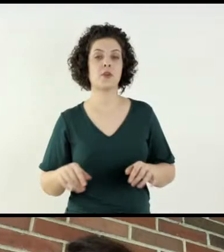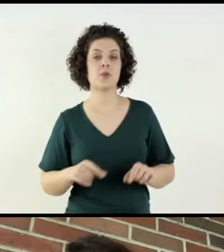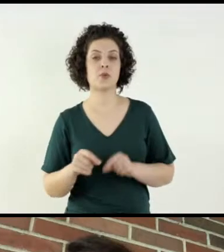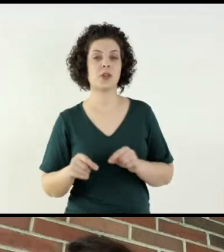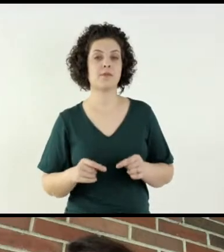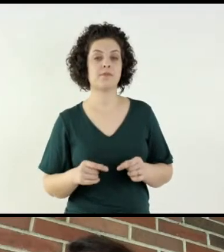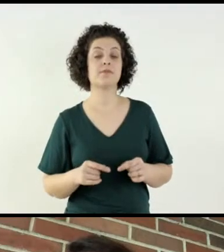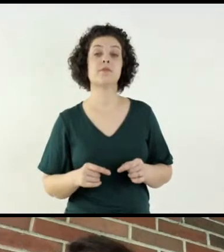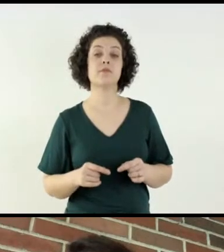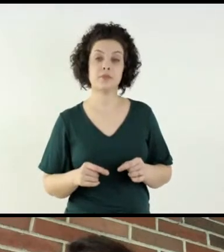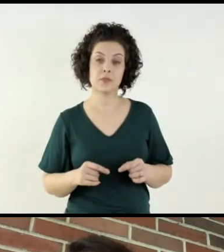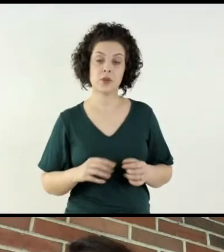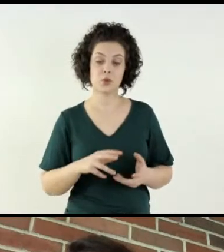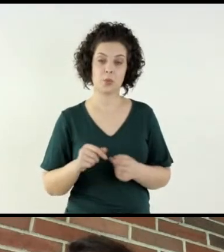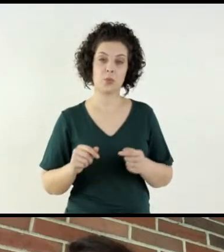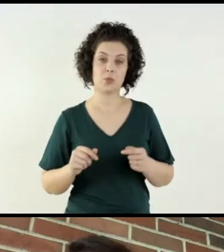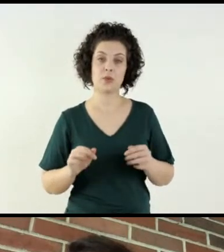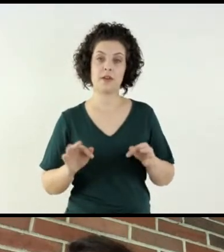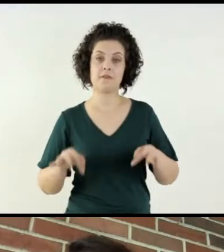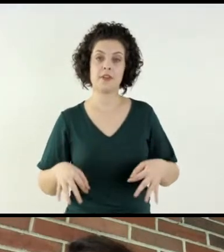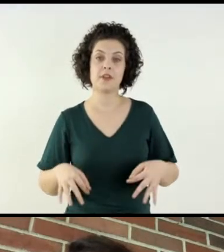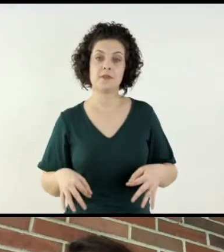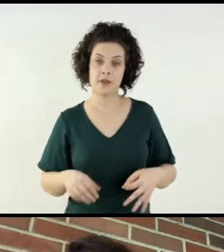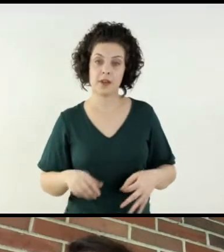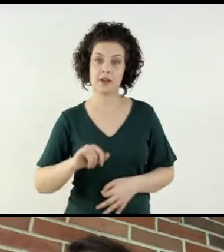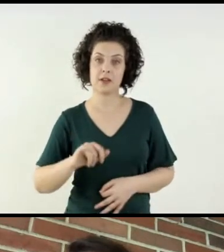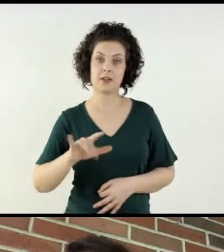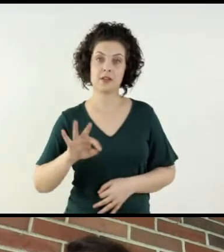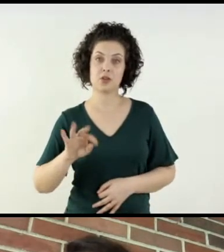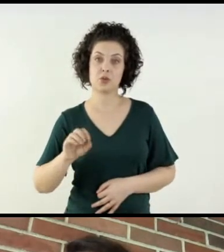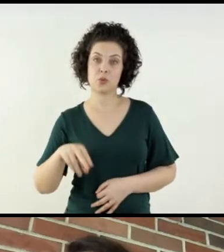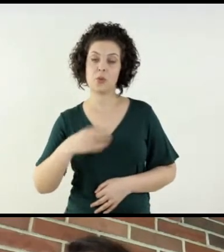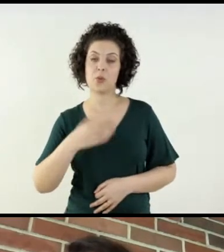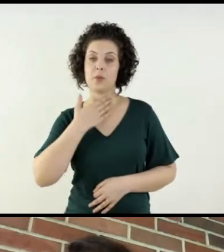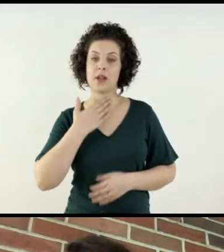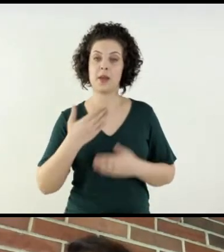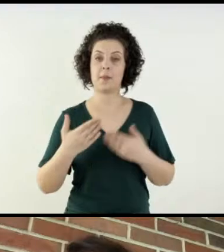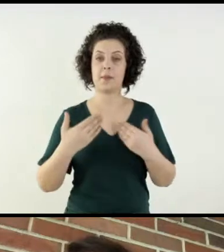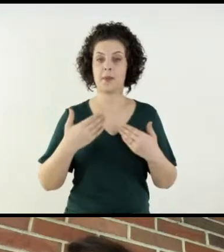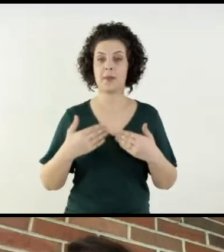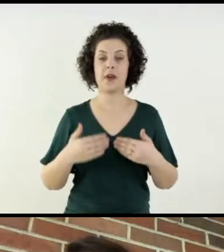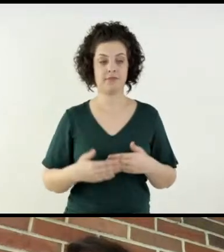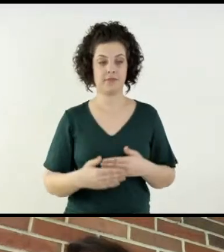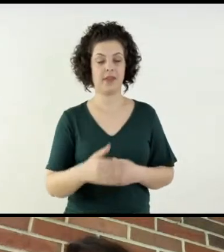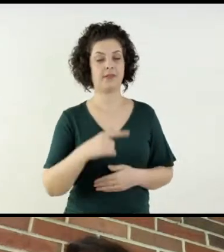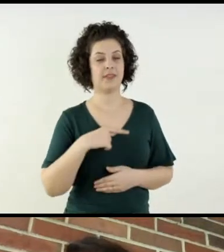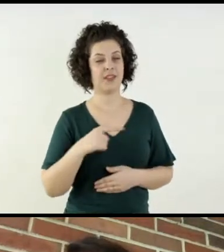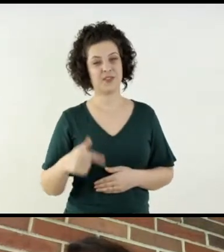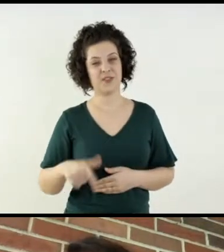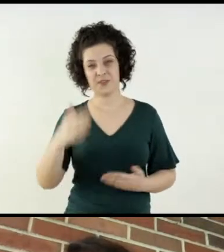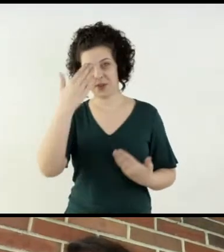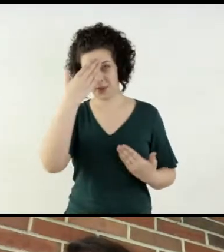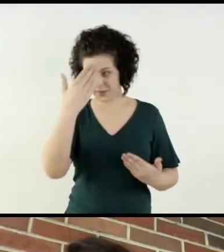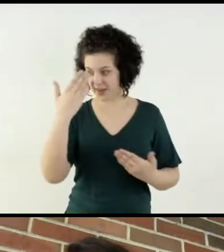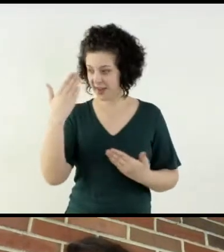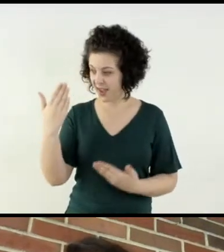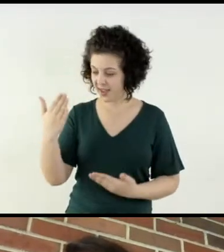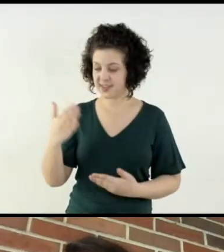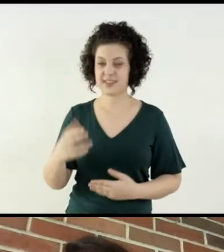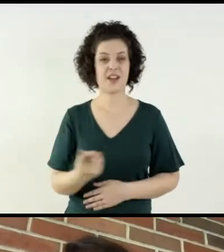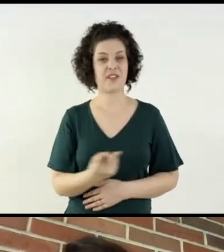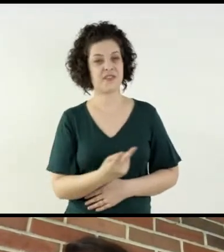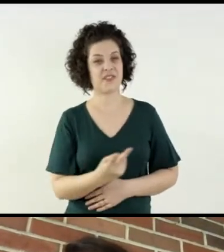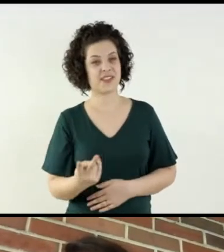O artista Danilson Baniwa conversa com Ailton Krenak. Então, tem muita coisa boa ainda pela frente. Mais uma vez, eu agradeço imensamente a vocês